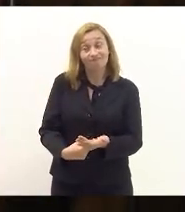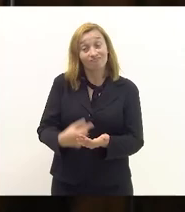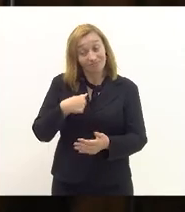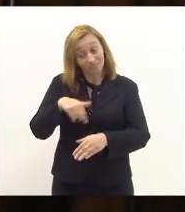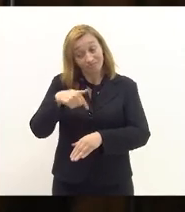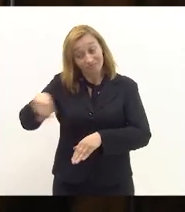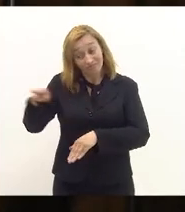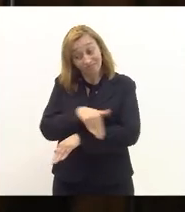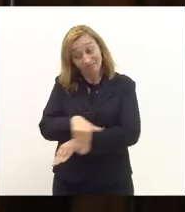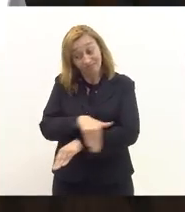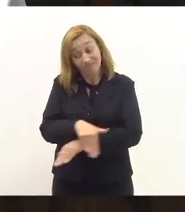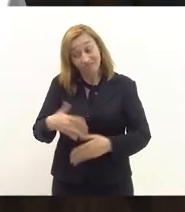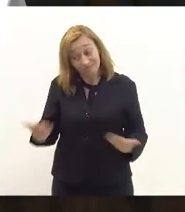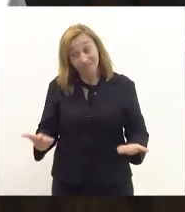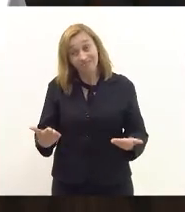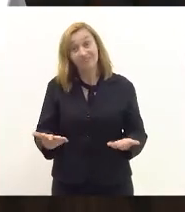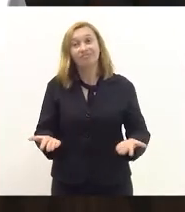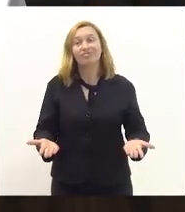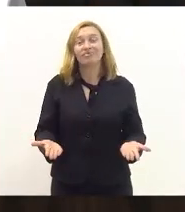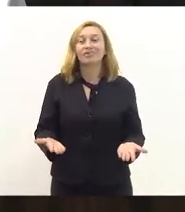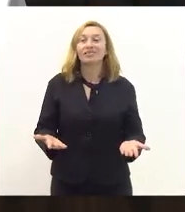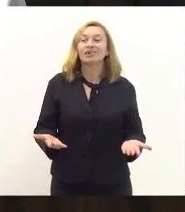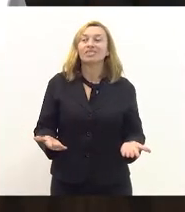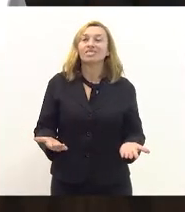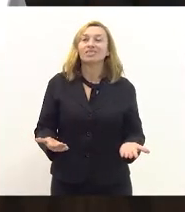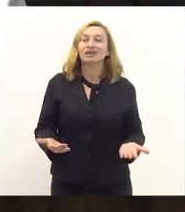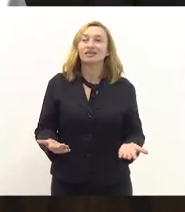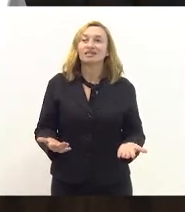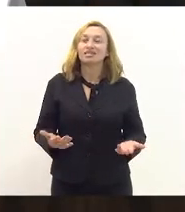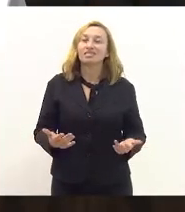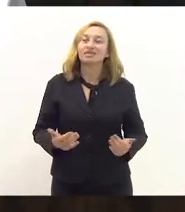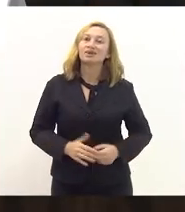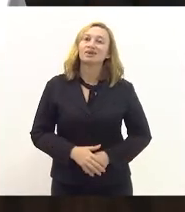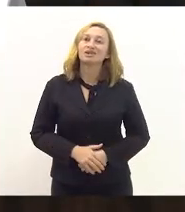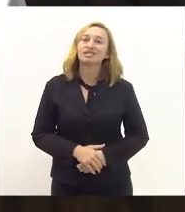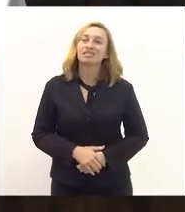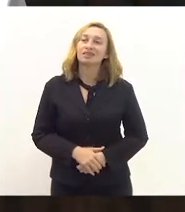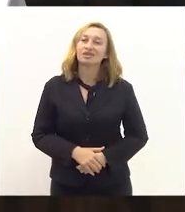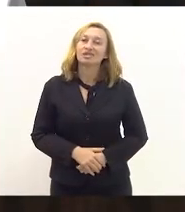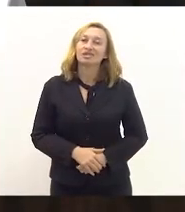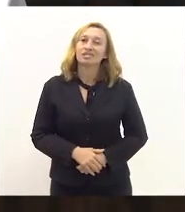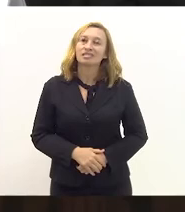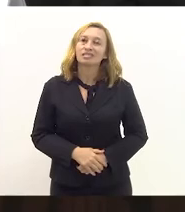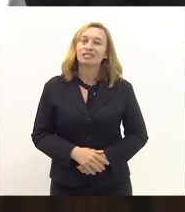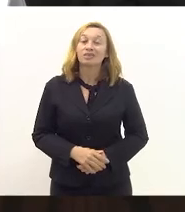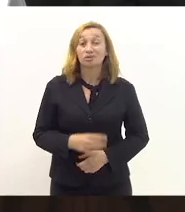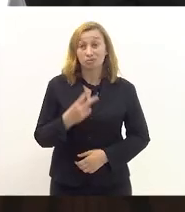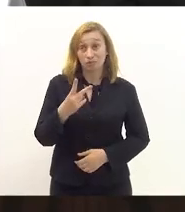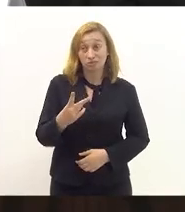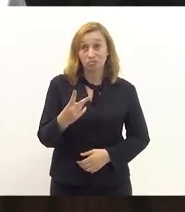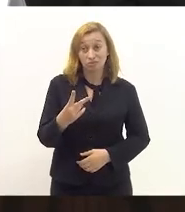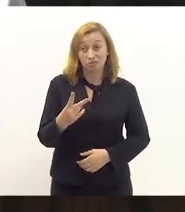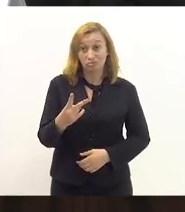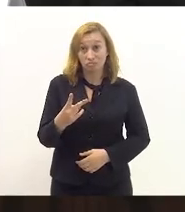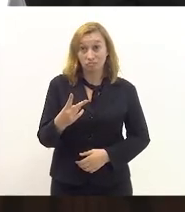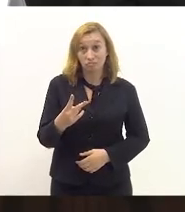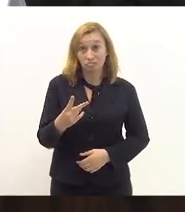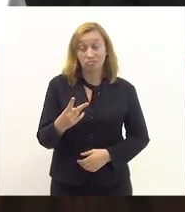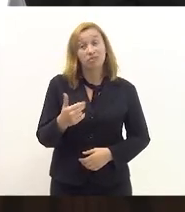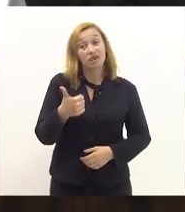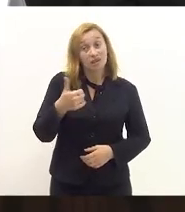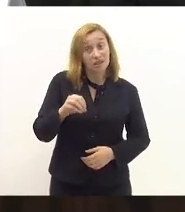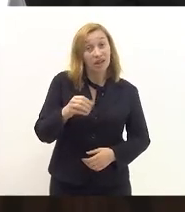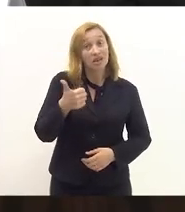gente? E nós estamos enfrentando duas grandes máquinas. Já estamos ali com 10,